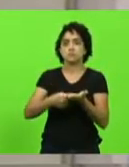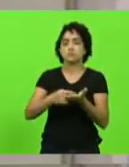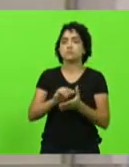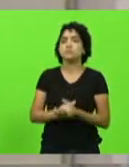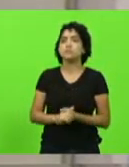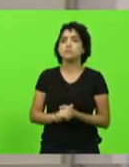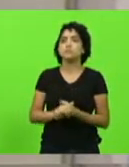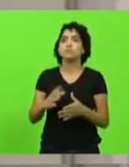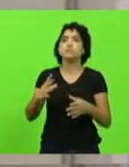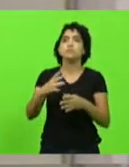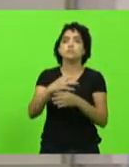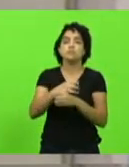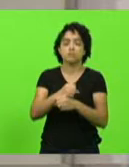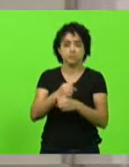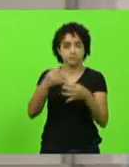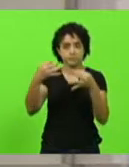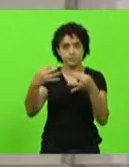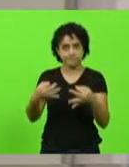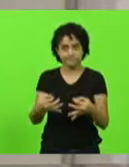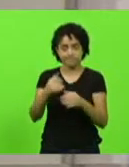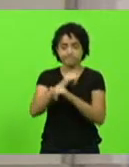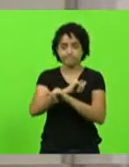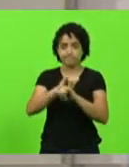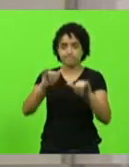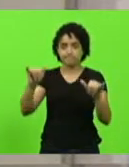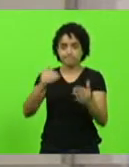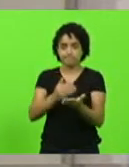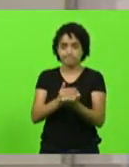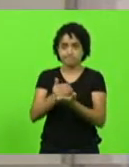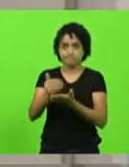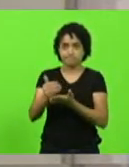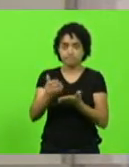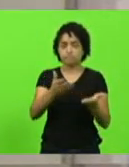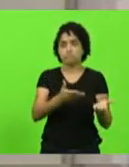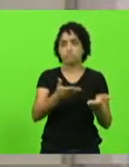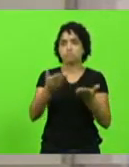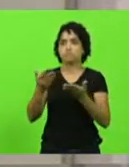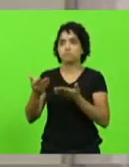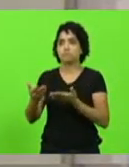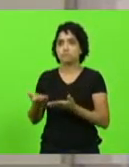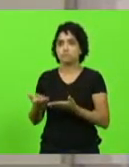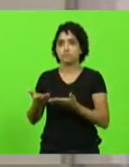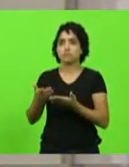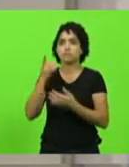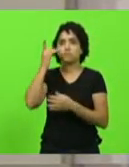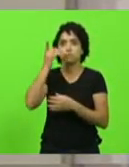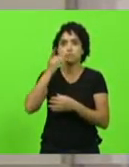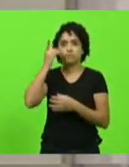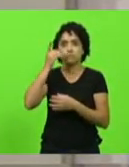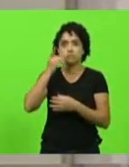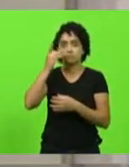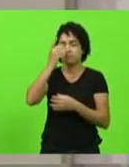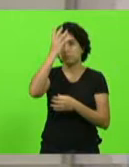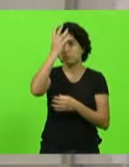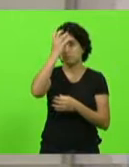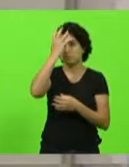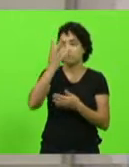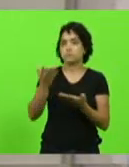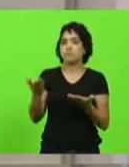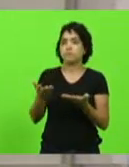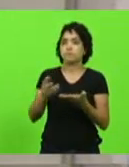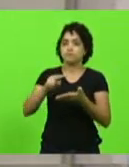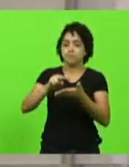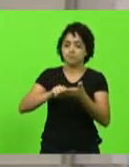ordinária. Havendo quórum regimental, o senhor presidente declarou abertos os trabalhos e convidou o senhor deputado Ismael dos Santos para,